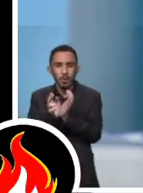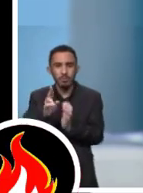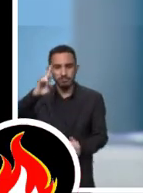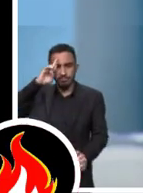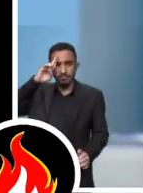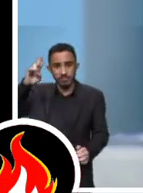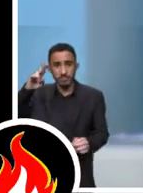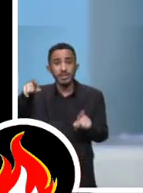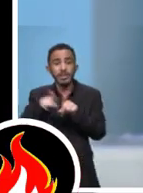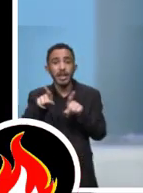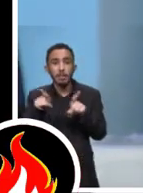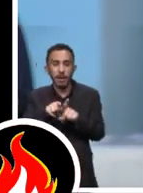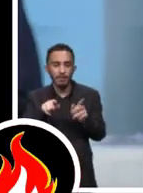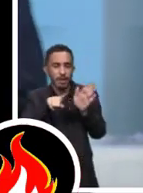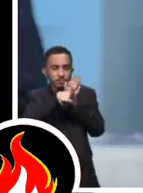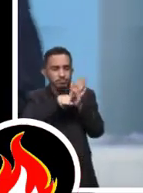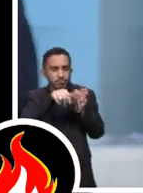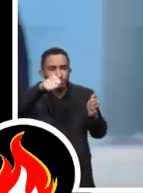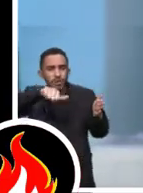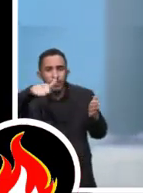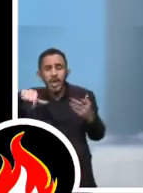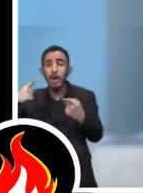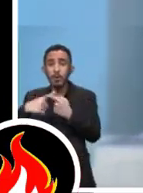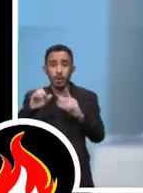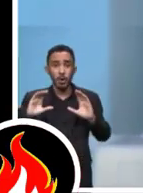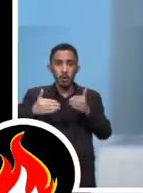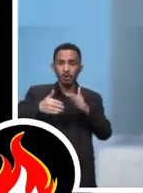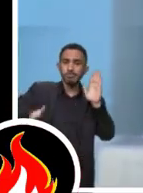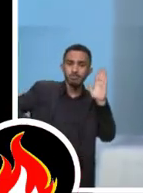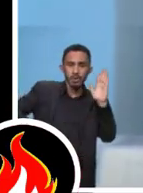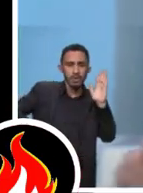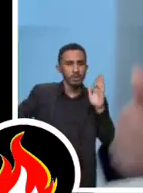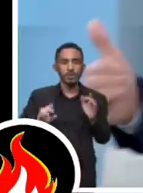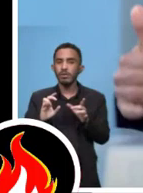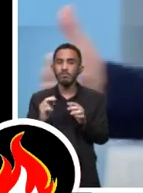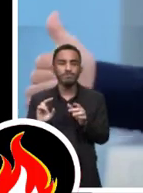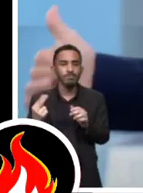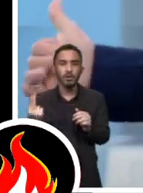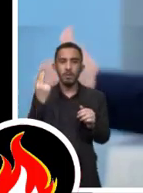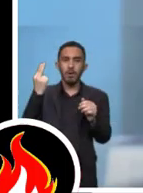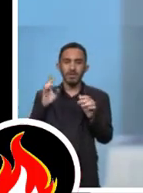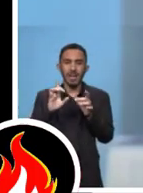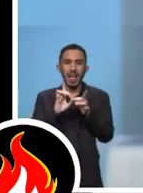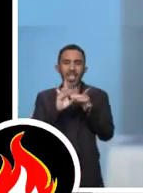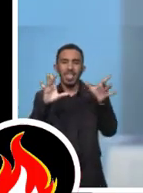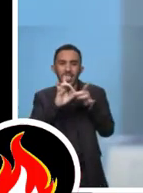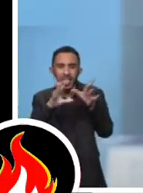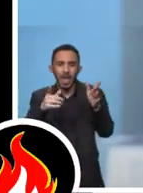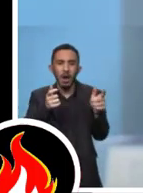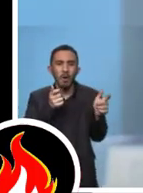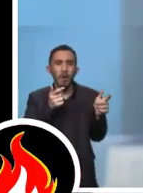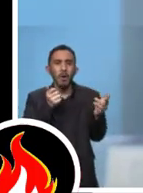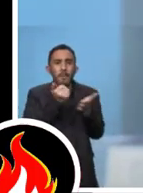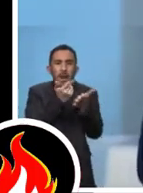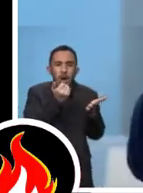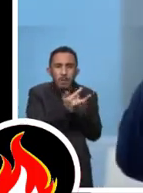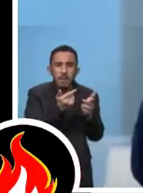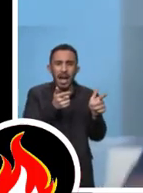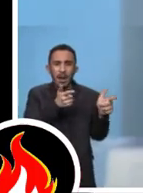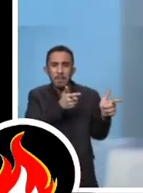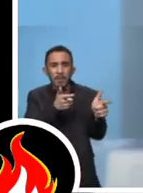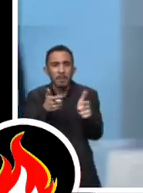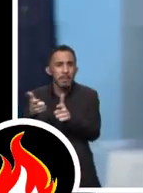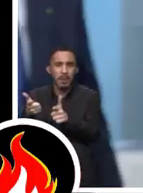e a gente vai fiscalizar porque o clima organizado não pode em nome da facilitação de arma tá adquirindo